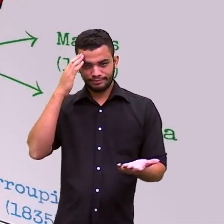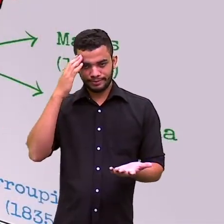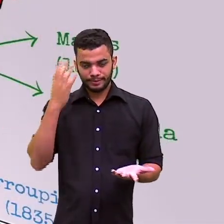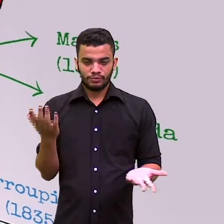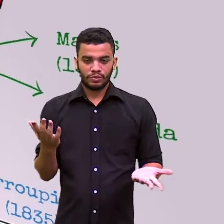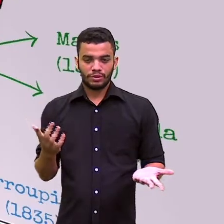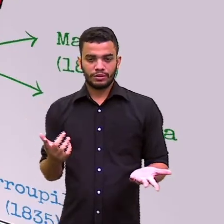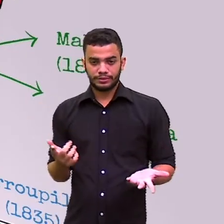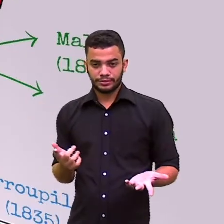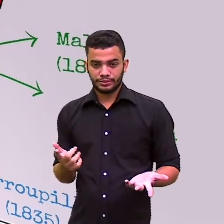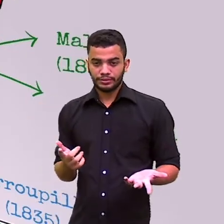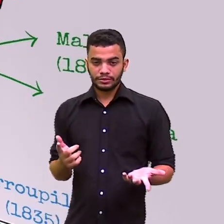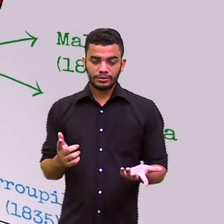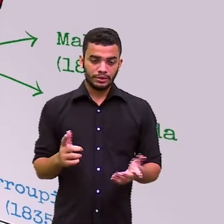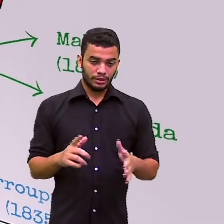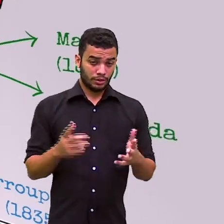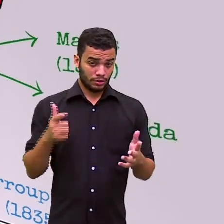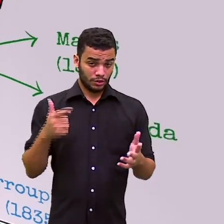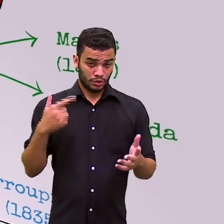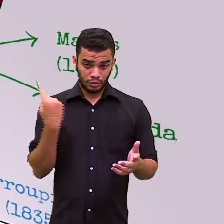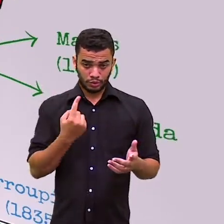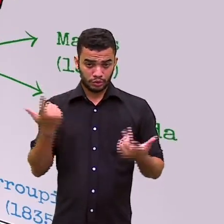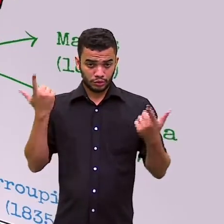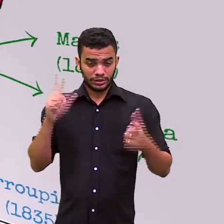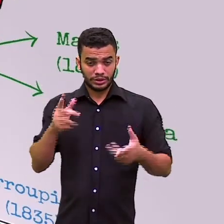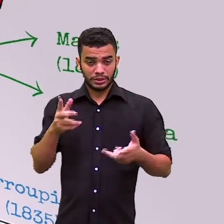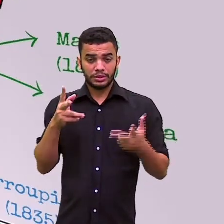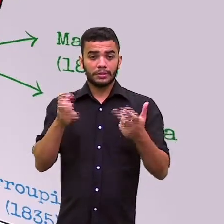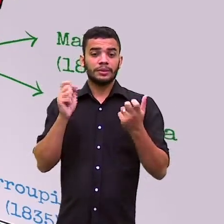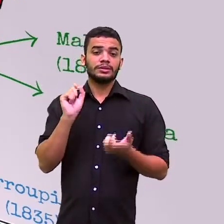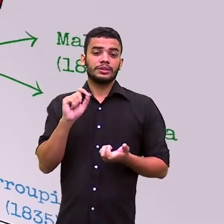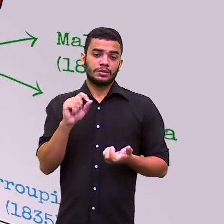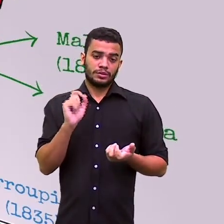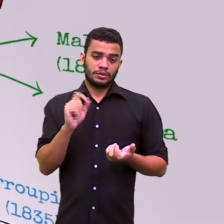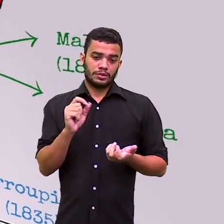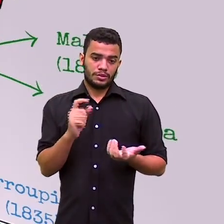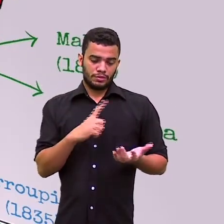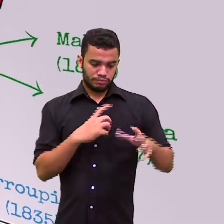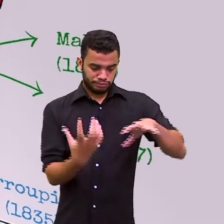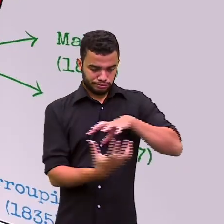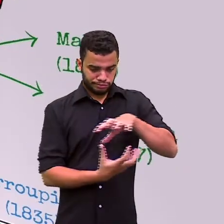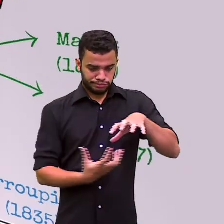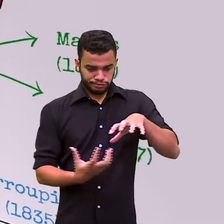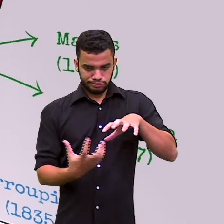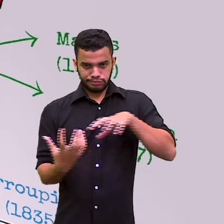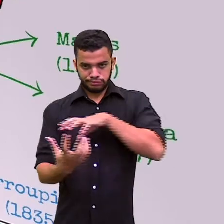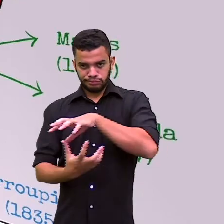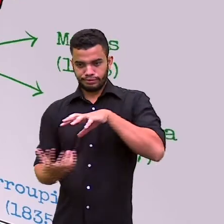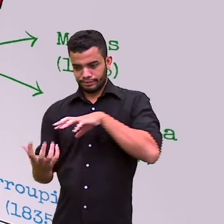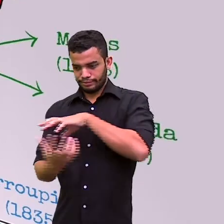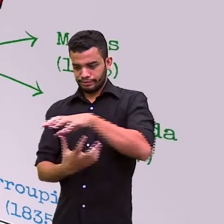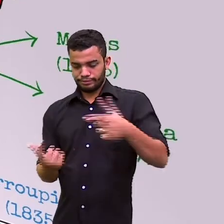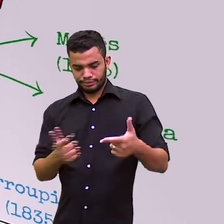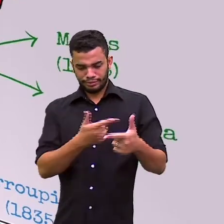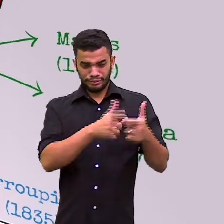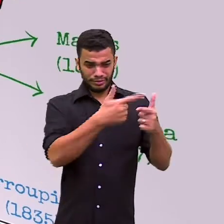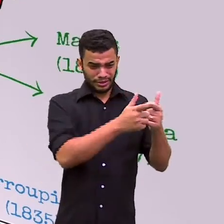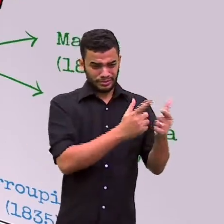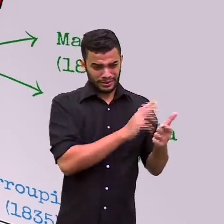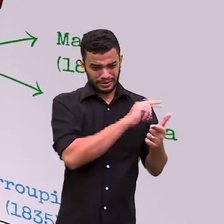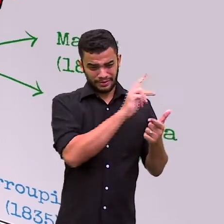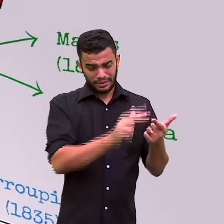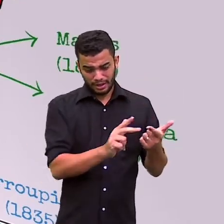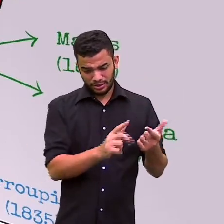províncias. Porém, você viu que algumas tiveram penas maiores que as outras, dependendo do valor